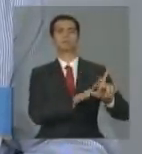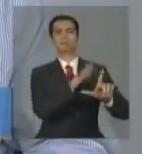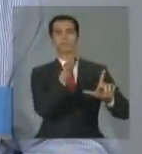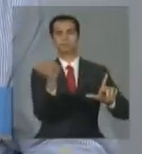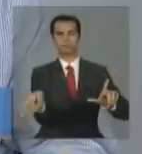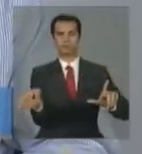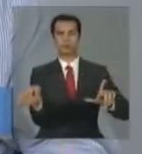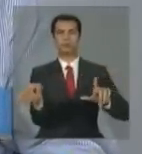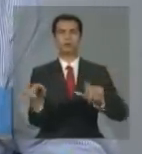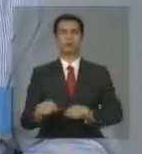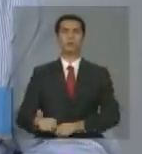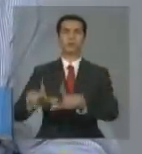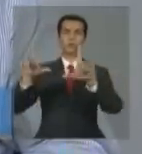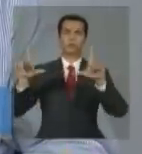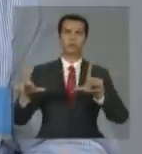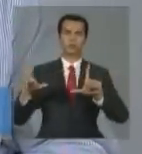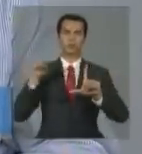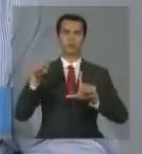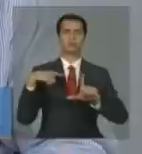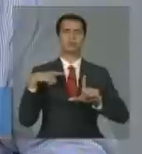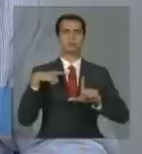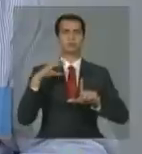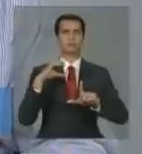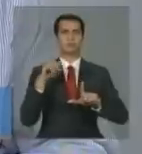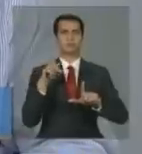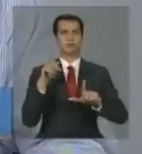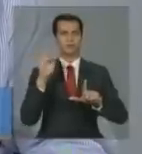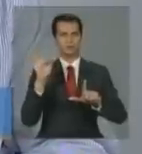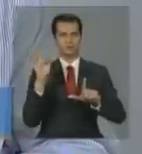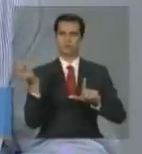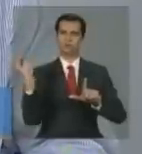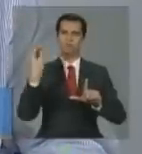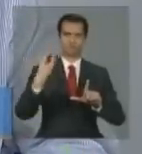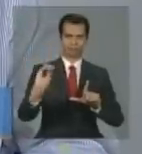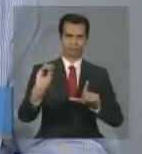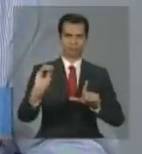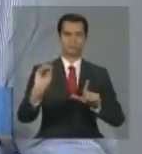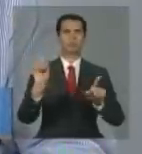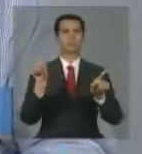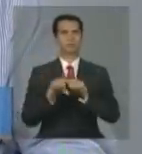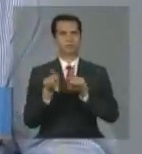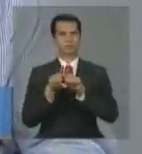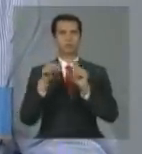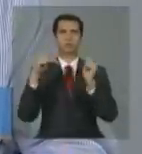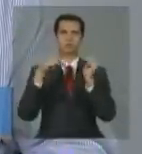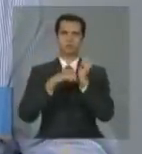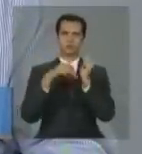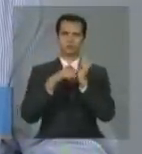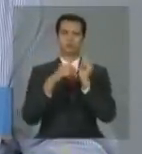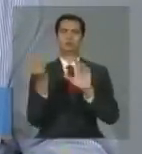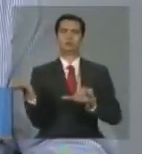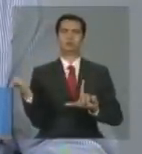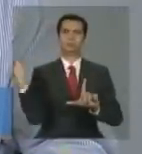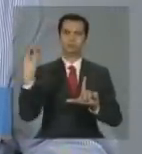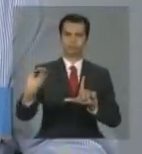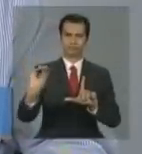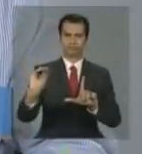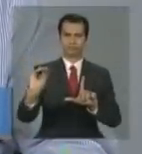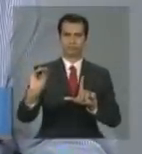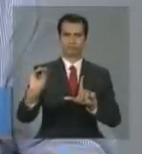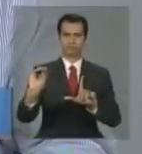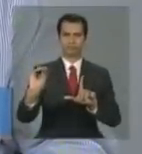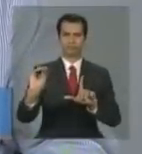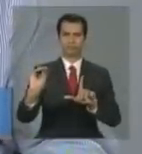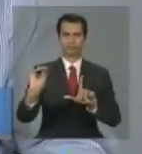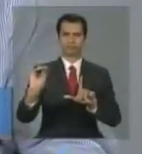janelinha com login e senha. Ele vai colocar o seu login, que é o CPF que virá no e-mail, ele vai colocar ali o